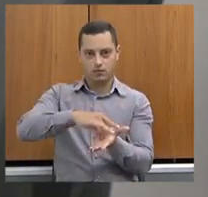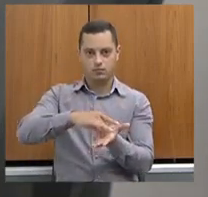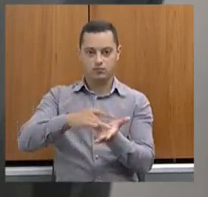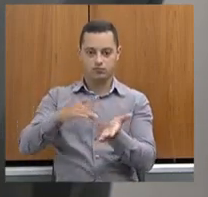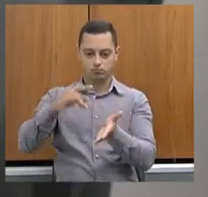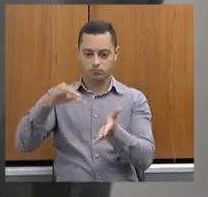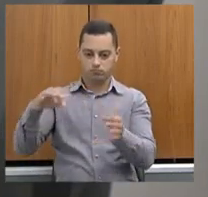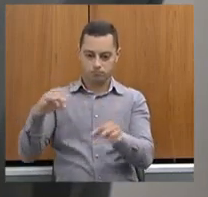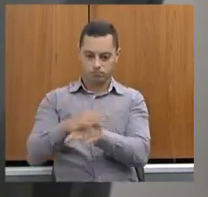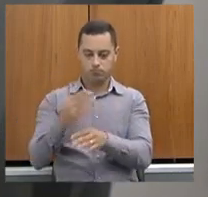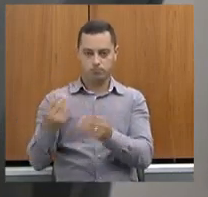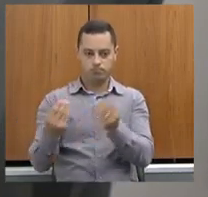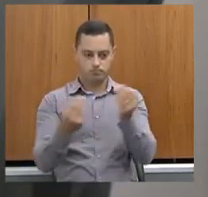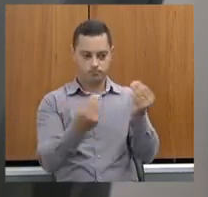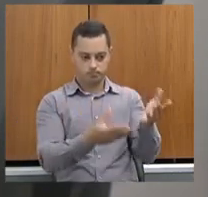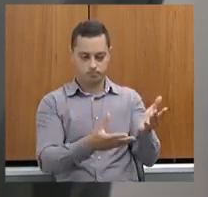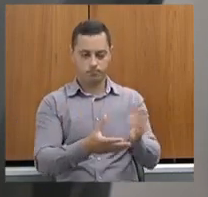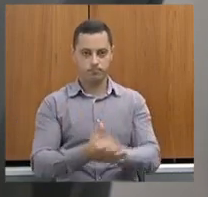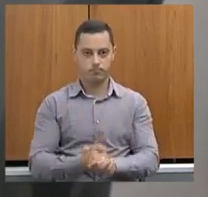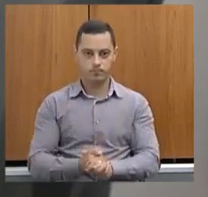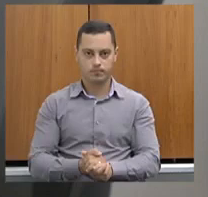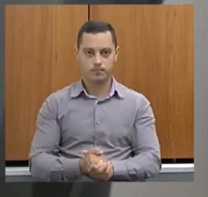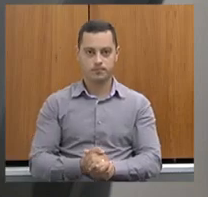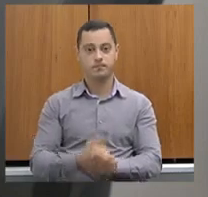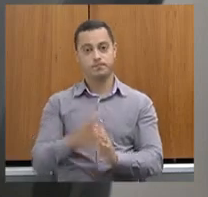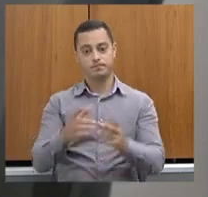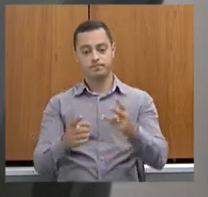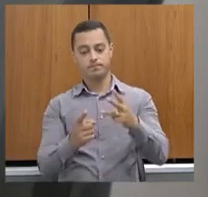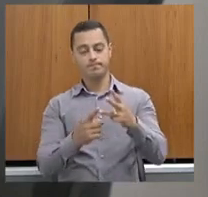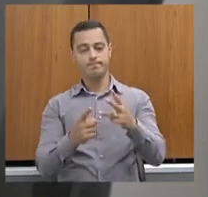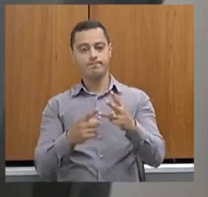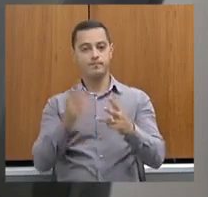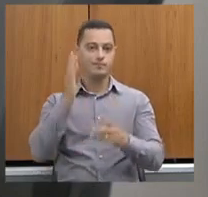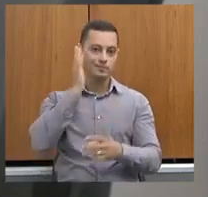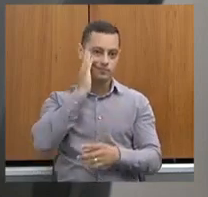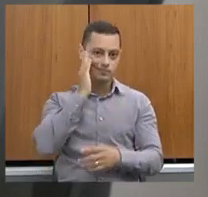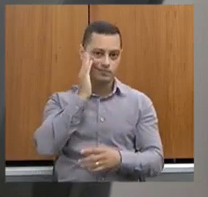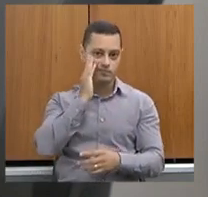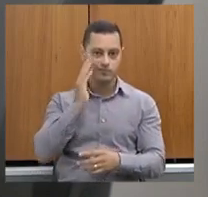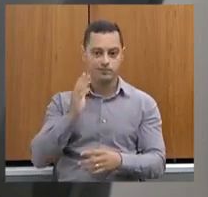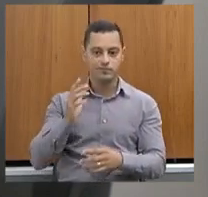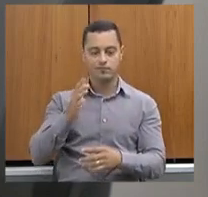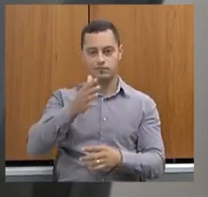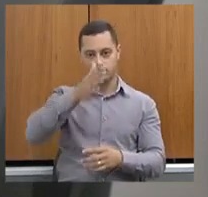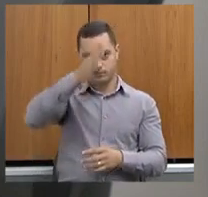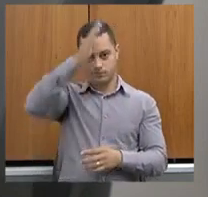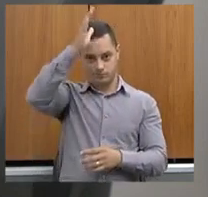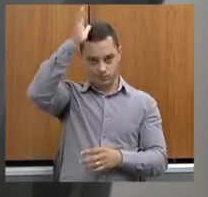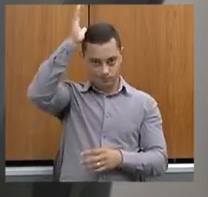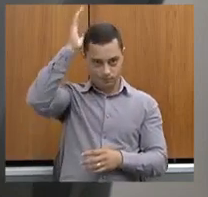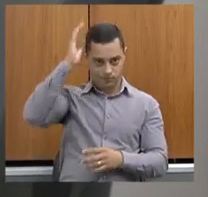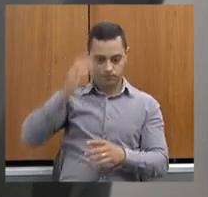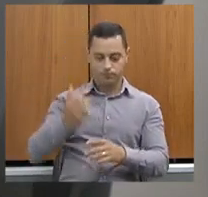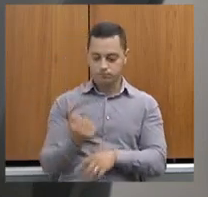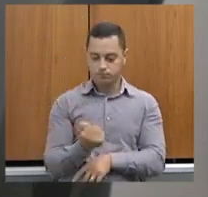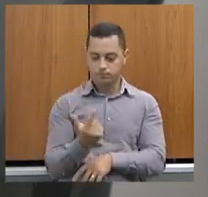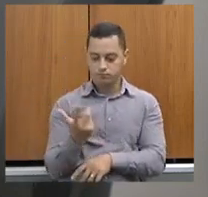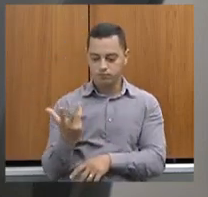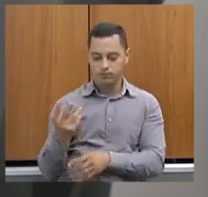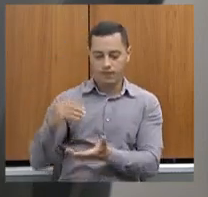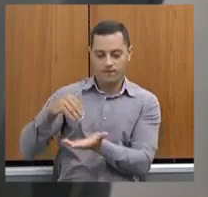o a questão do efetivo na questão do efetivo todas as ações que foram aqui apresentadas para o senhor